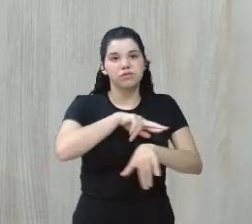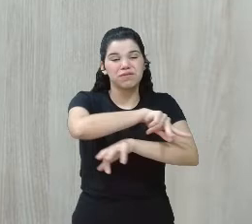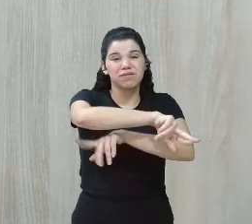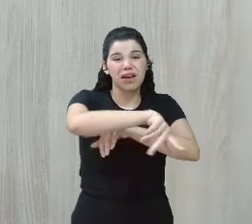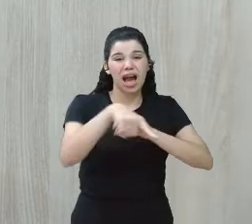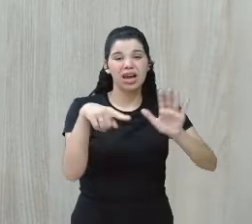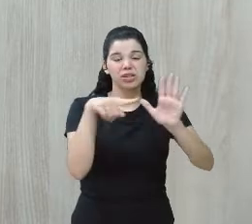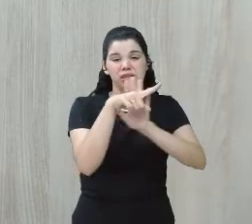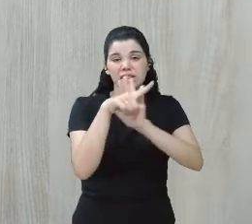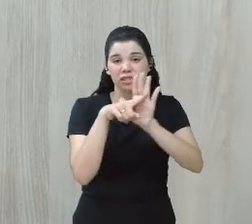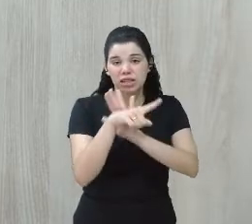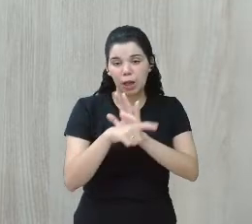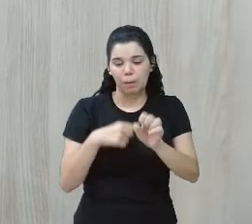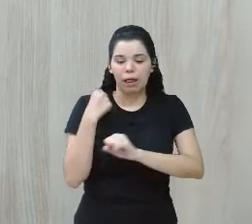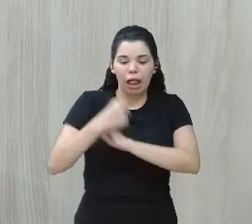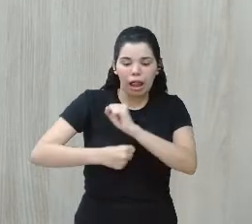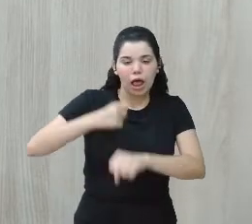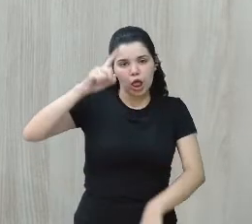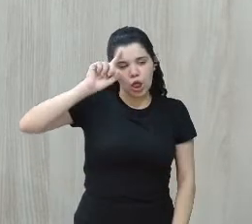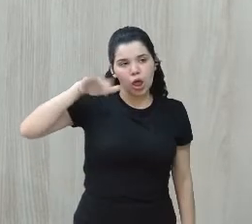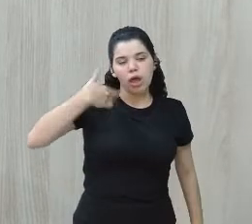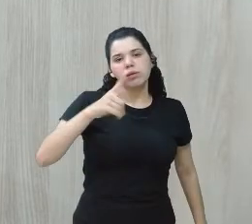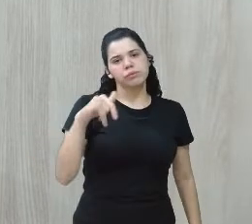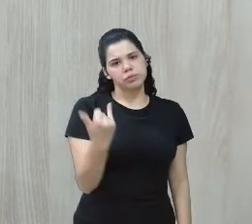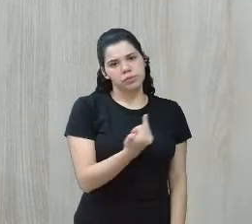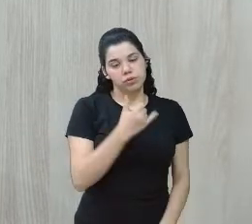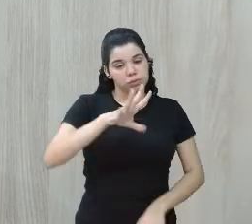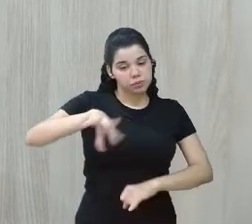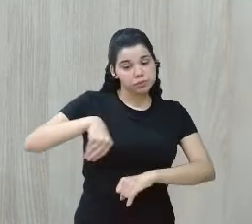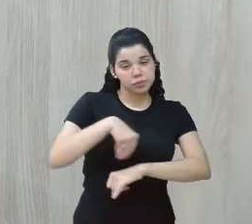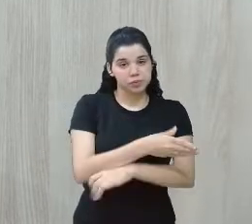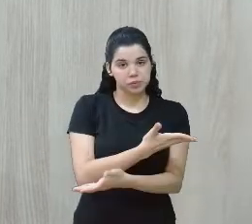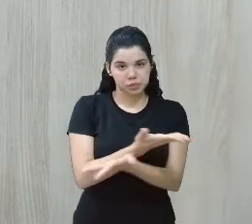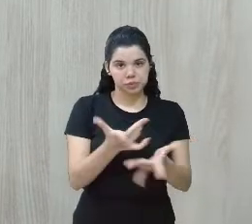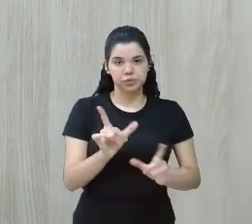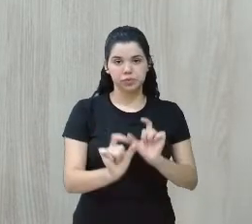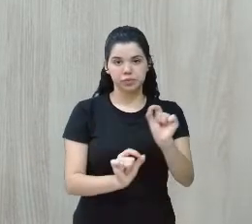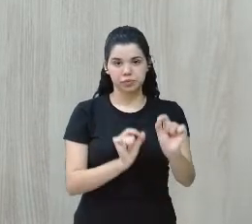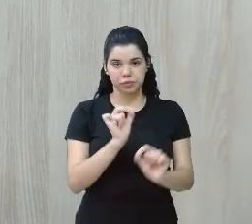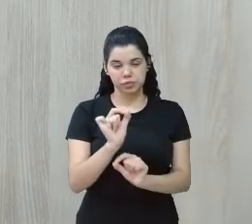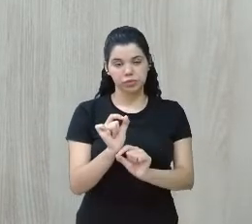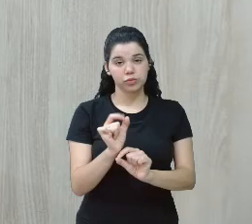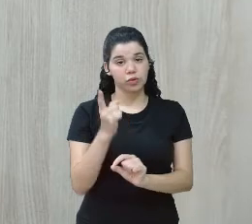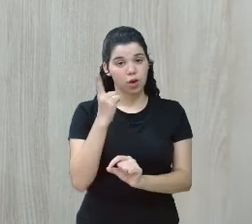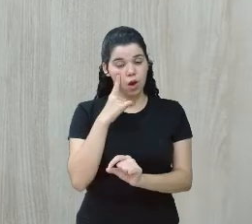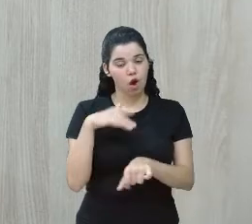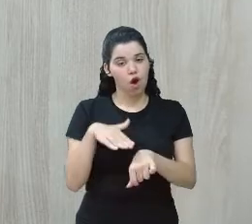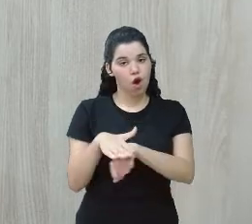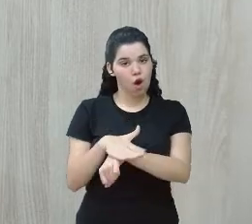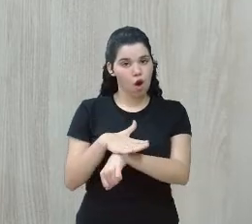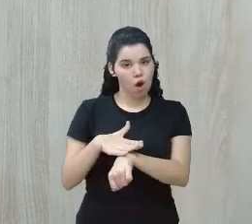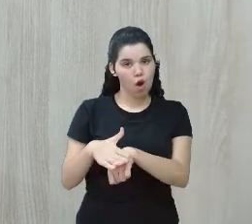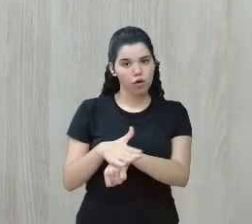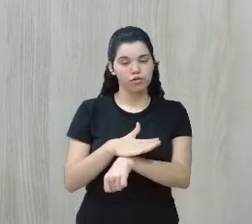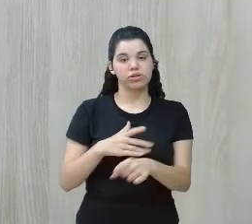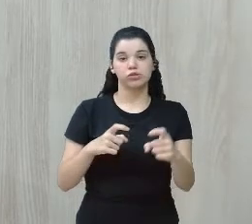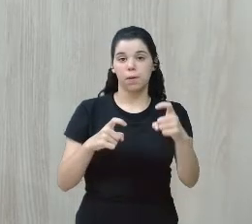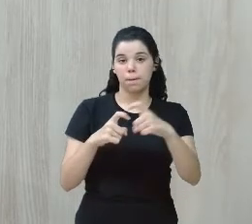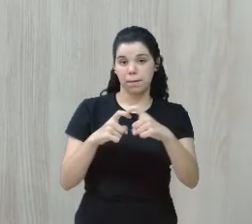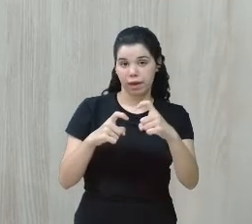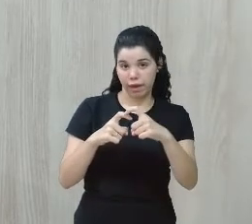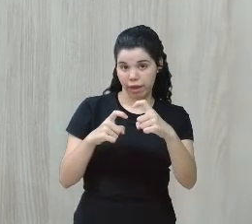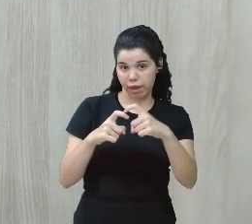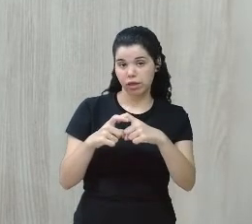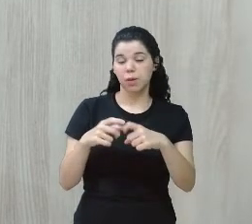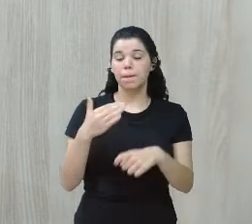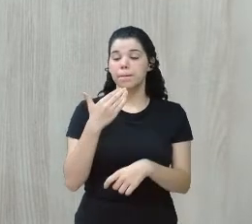exame anualmente, então é importante. E a minha dica é, converse com o seu médico, pergunte se não está no tempo